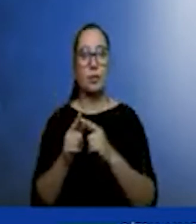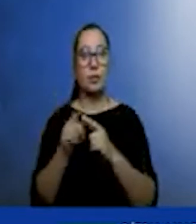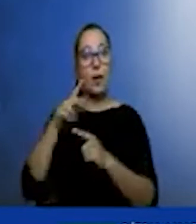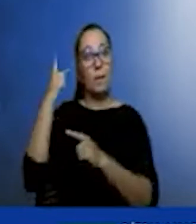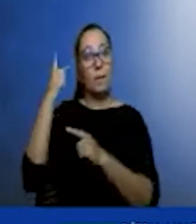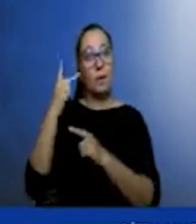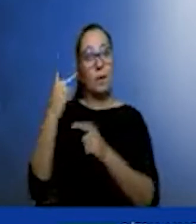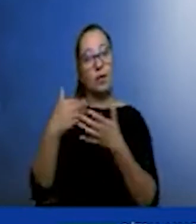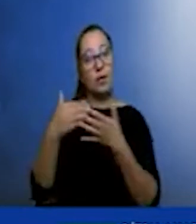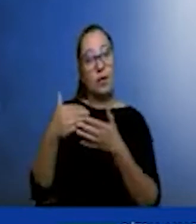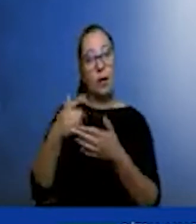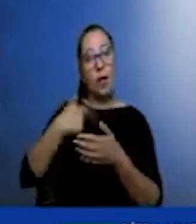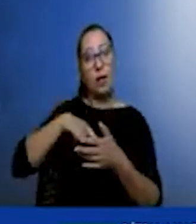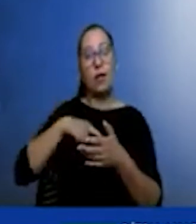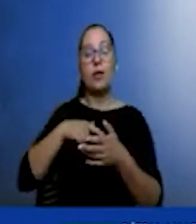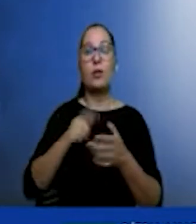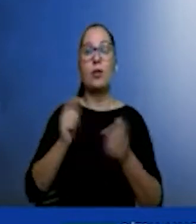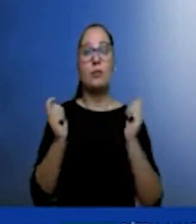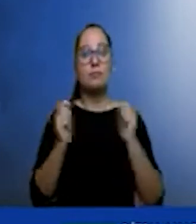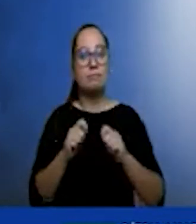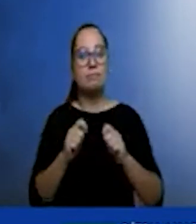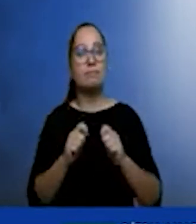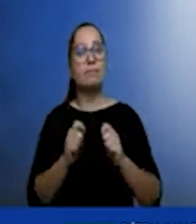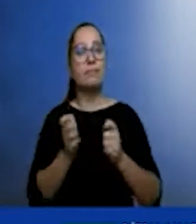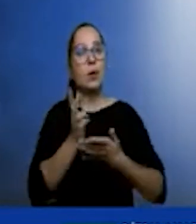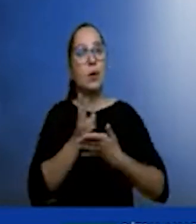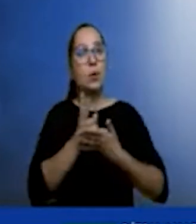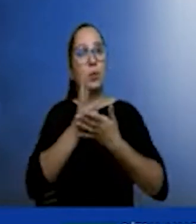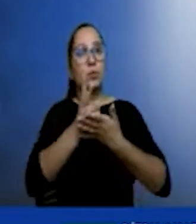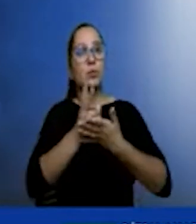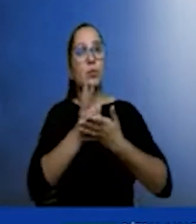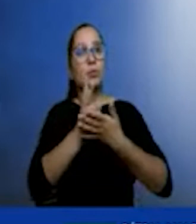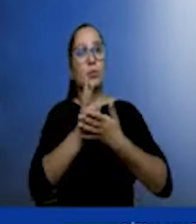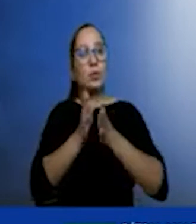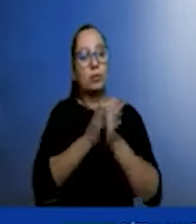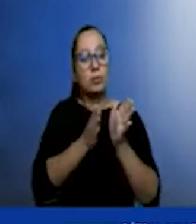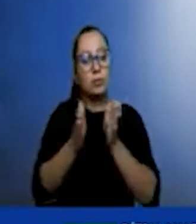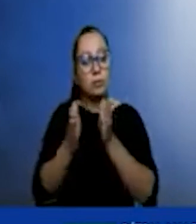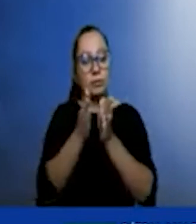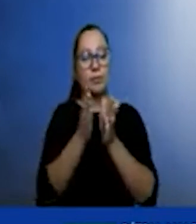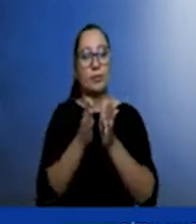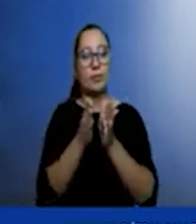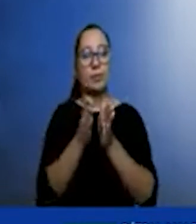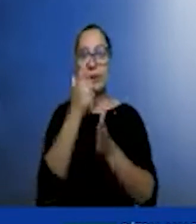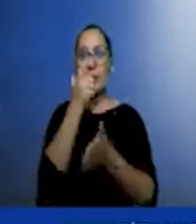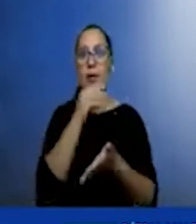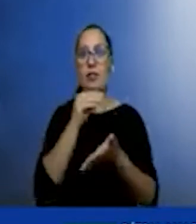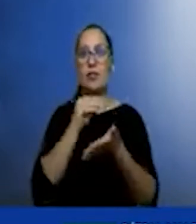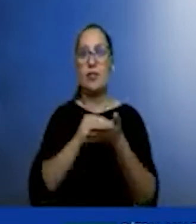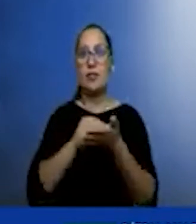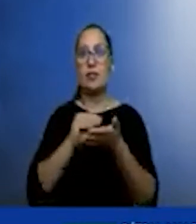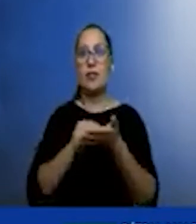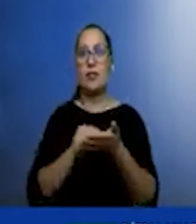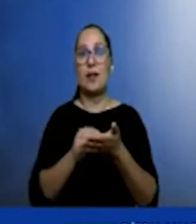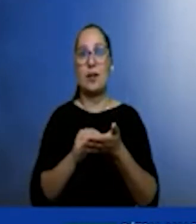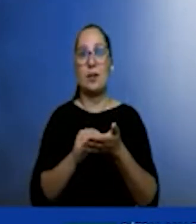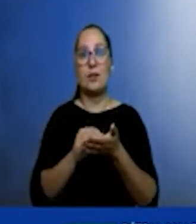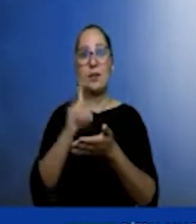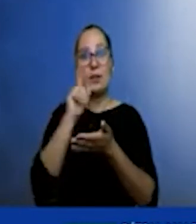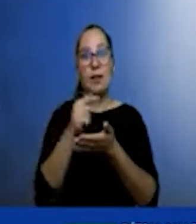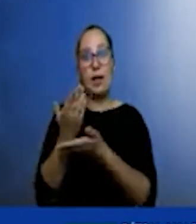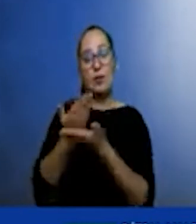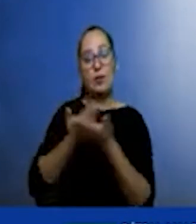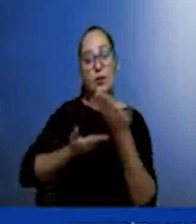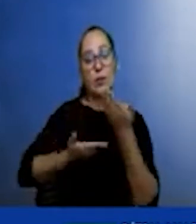que a gente abrace isso e siga nessa direção. Eu acho que isso é o que falta, essa grande articulação. O dono